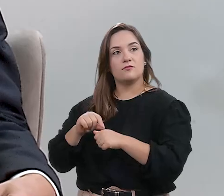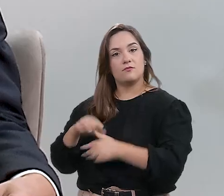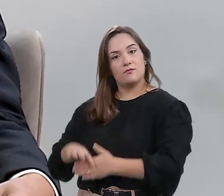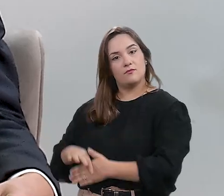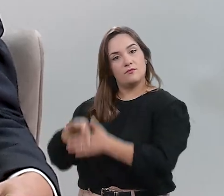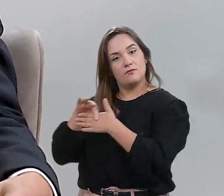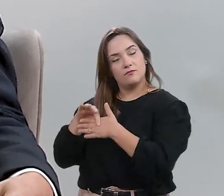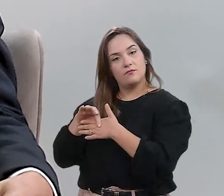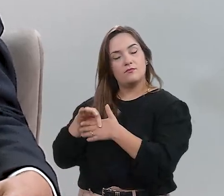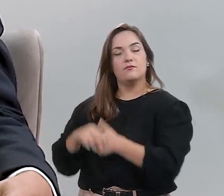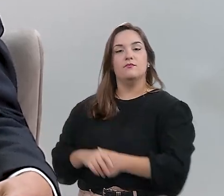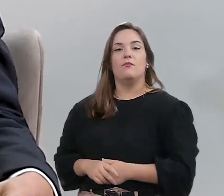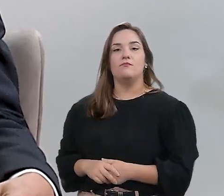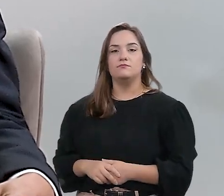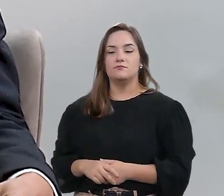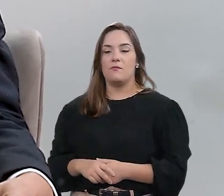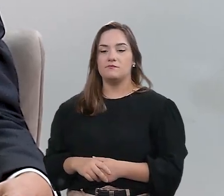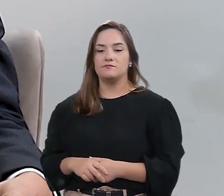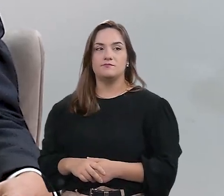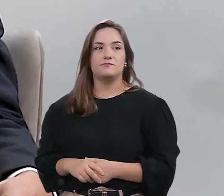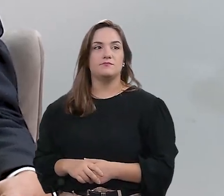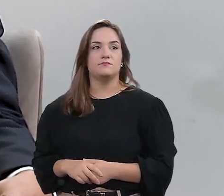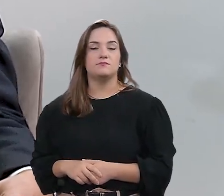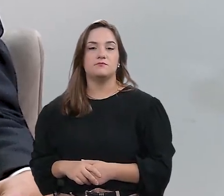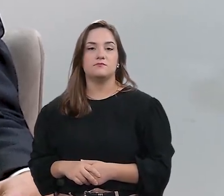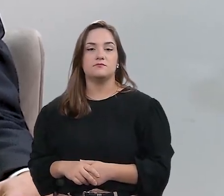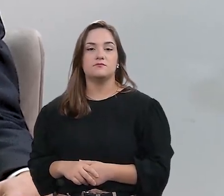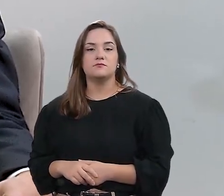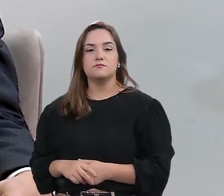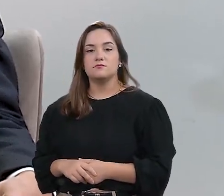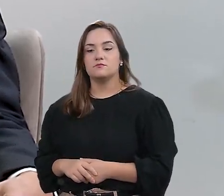formávamos lideranças e como fazer com que o